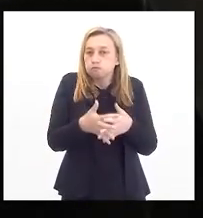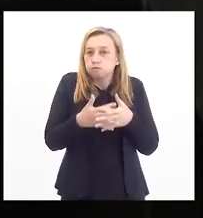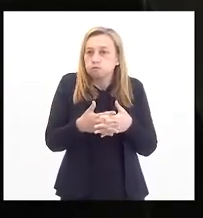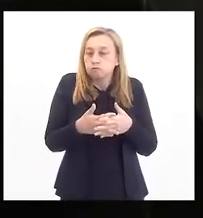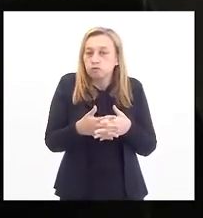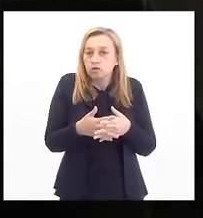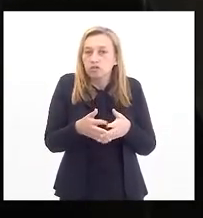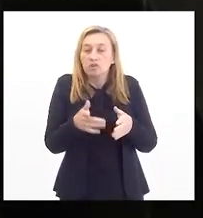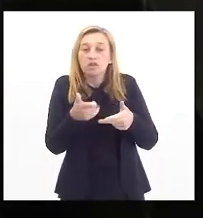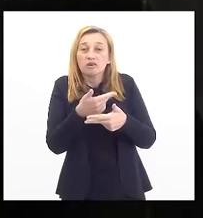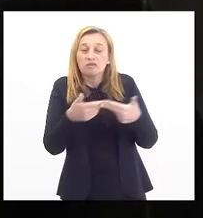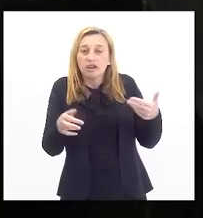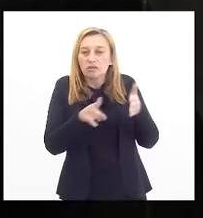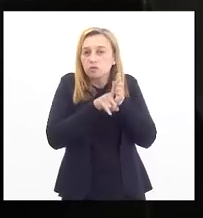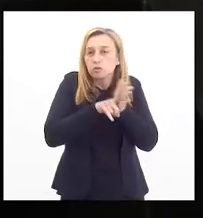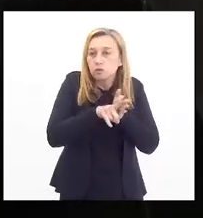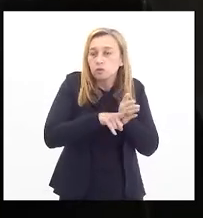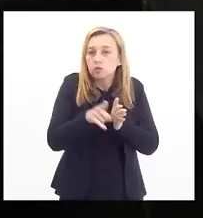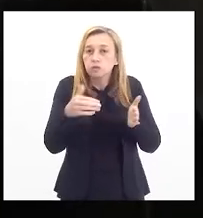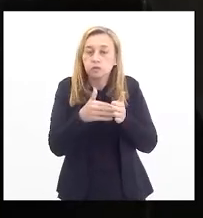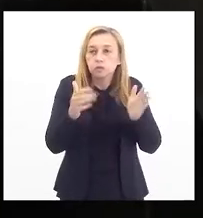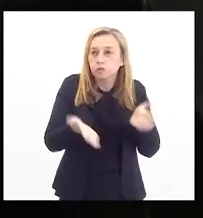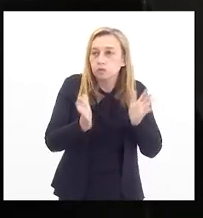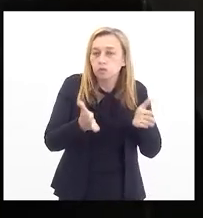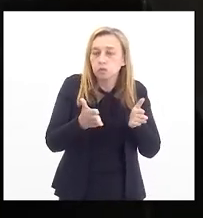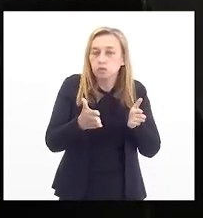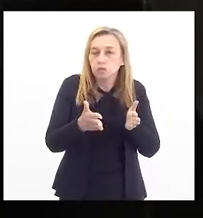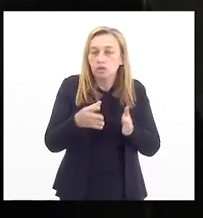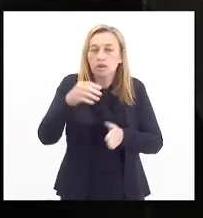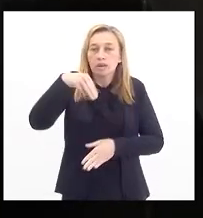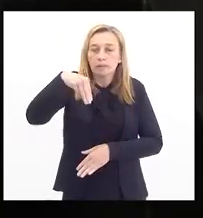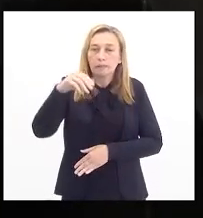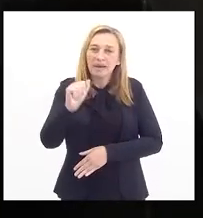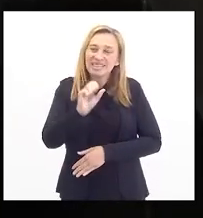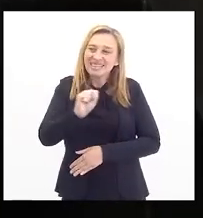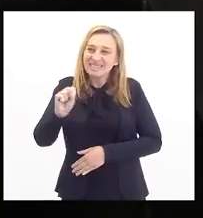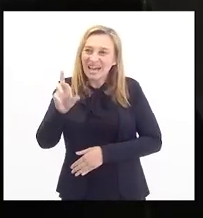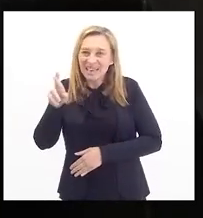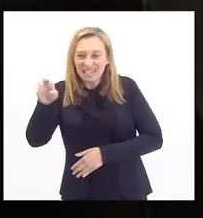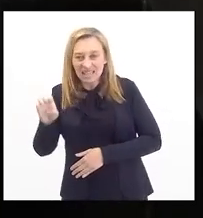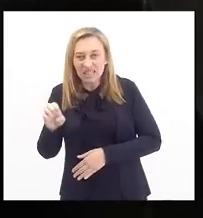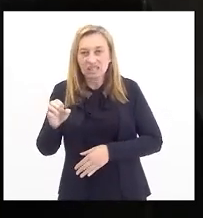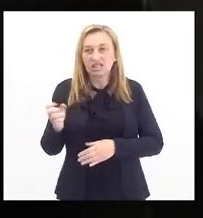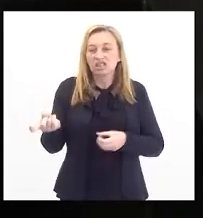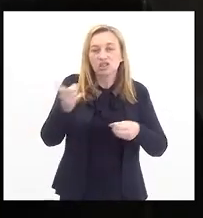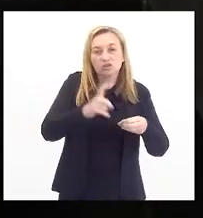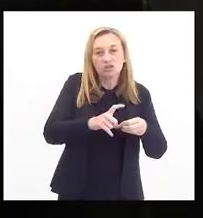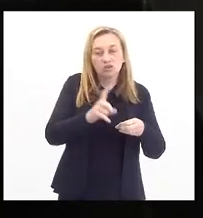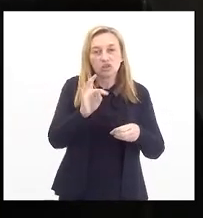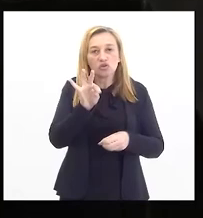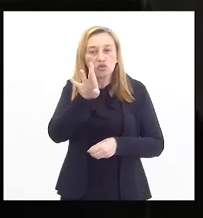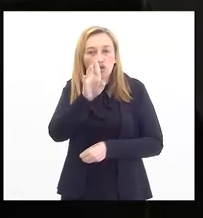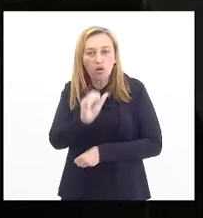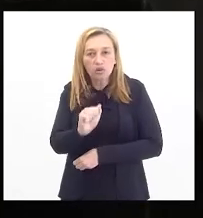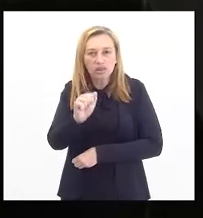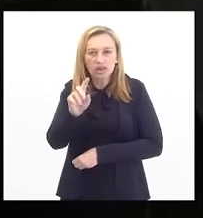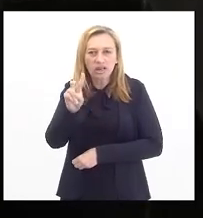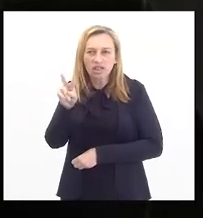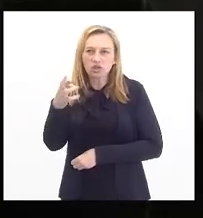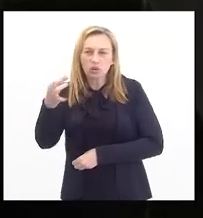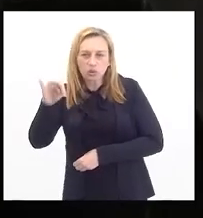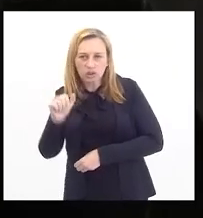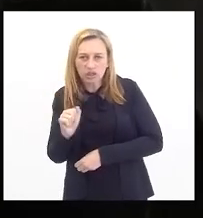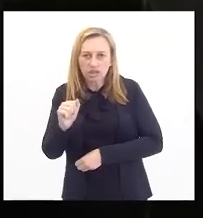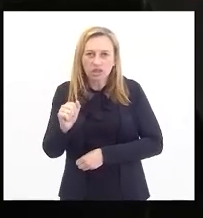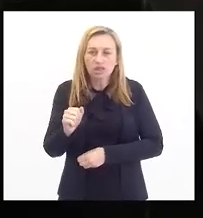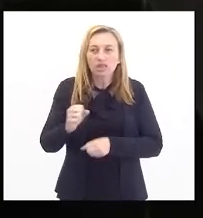muitos analistas até hoje atribuem ao massacre de Volta Redonda uma influência no processo eleitoral de 88 daquele ano, deputado